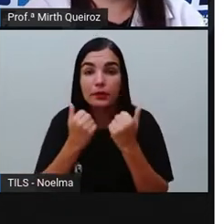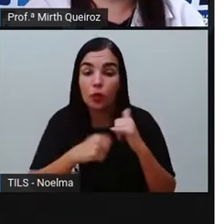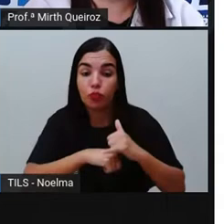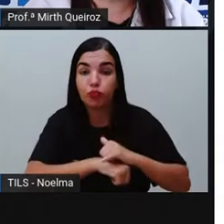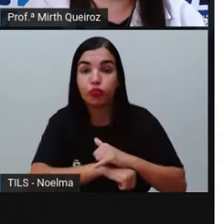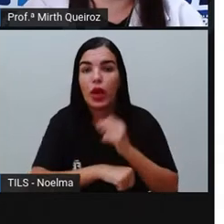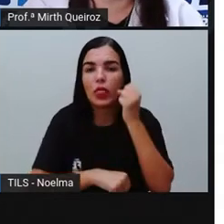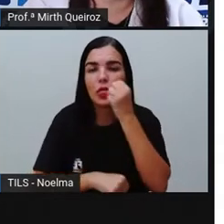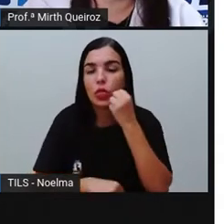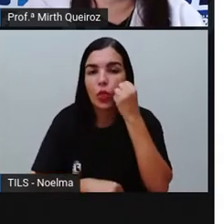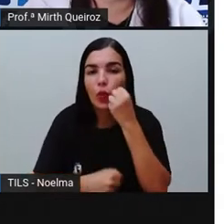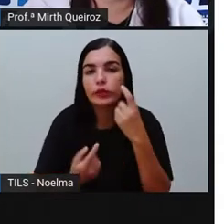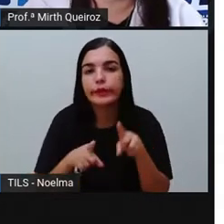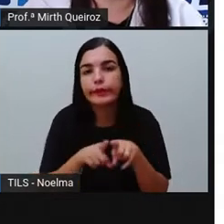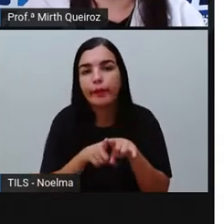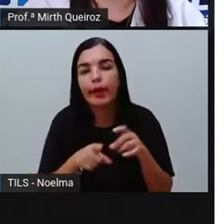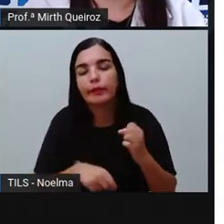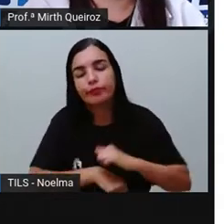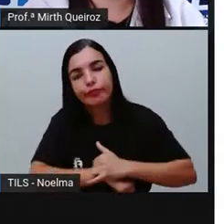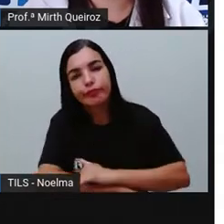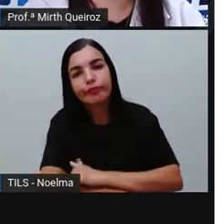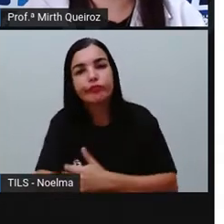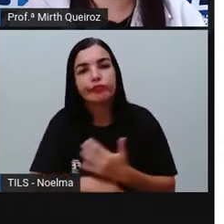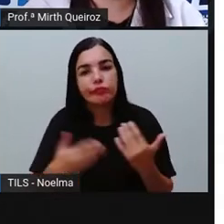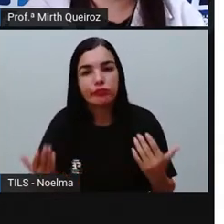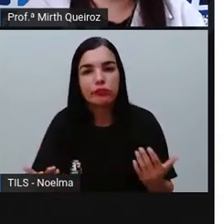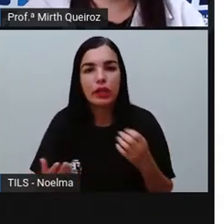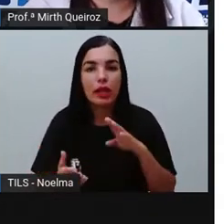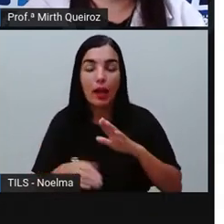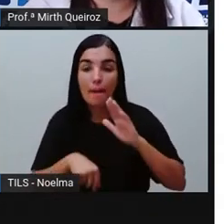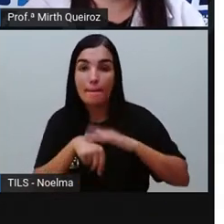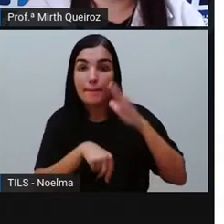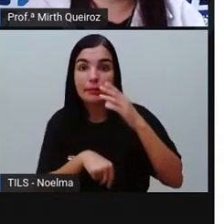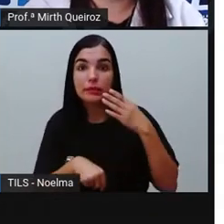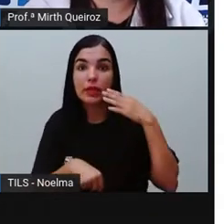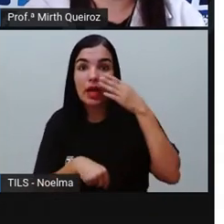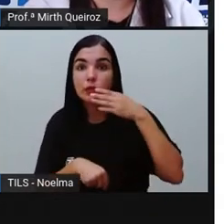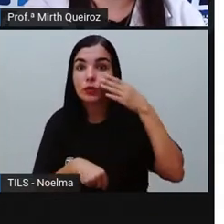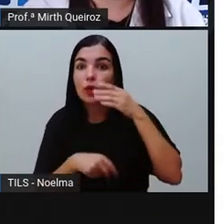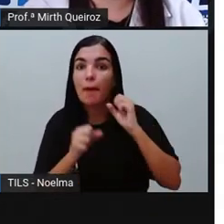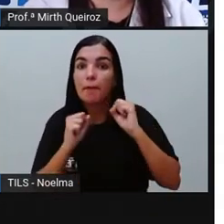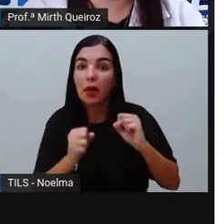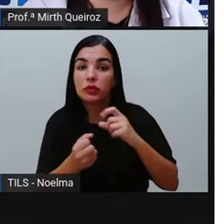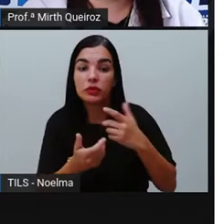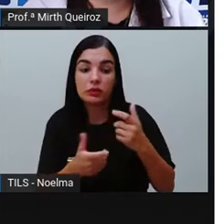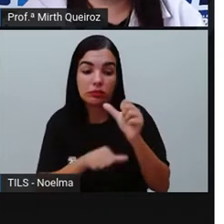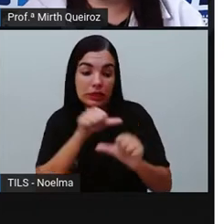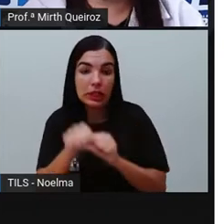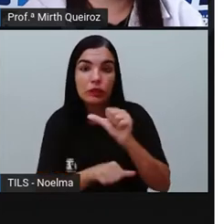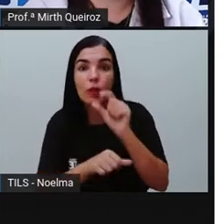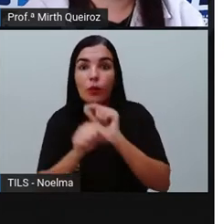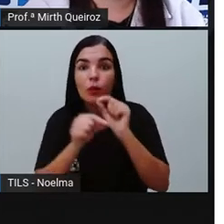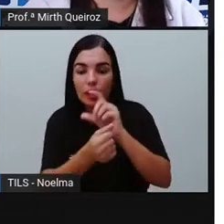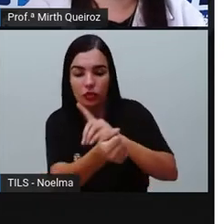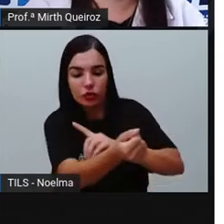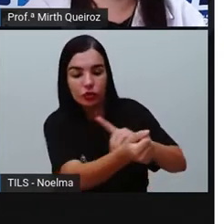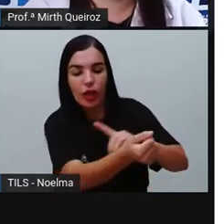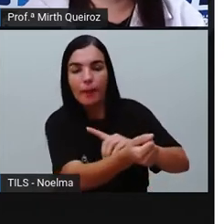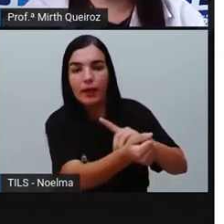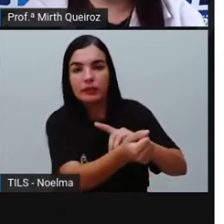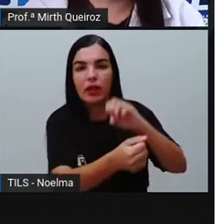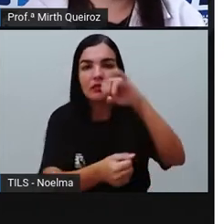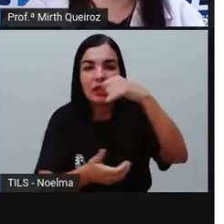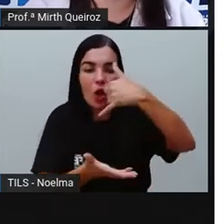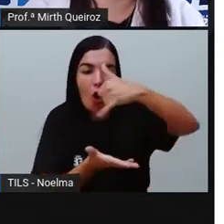quê? Doces e gorduras, né? O excesso de açúcar pode gerar uma diabetes. O excesso de óleo, o excesso